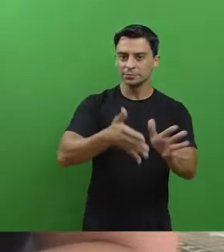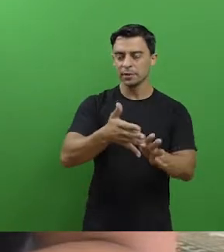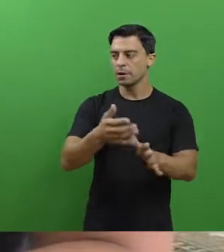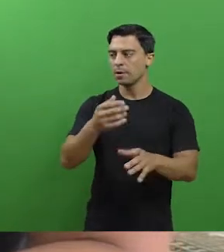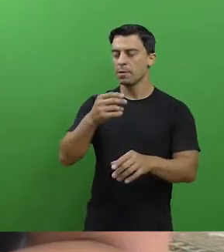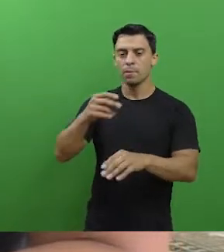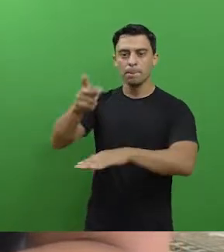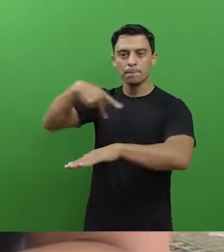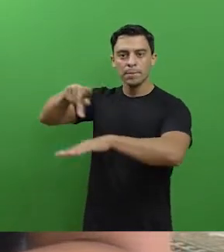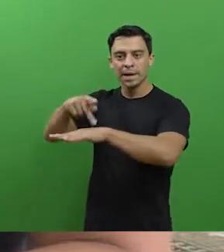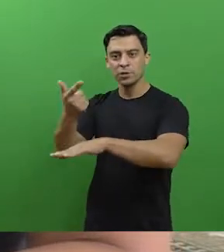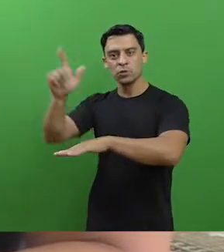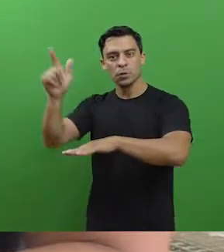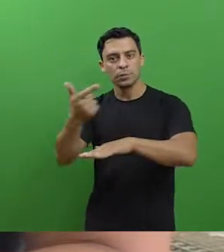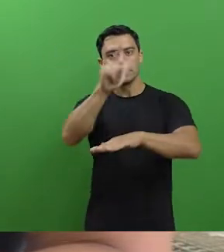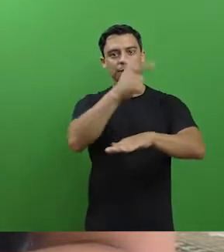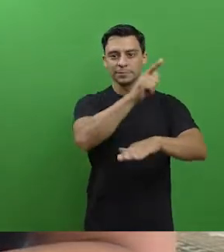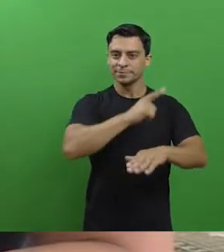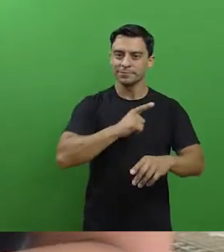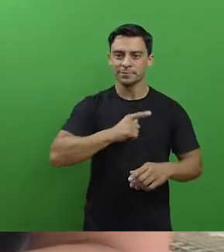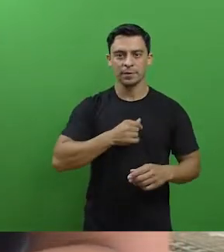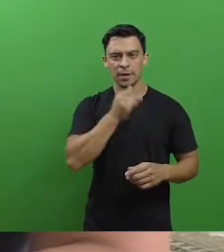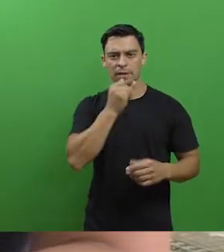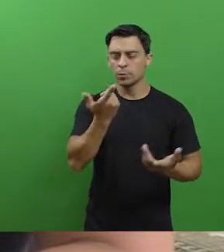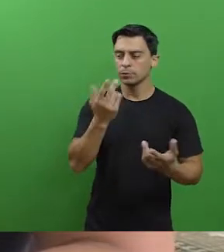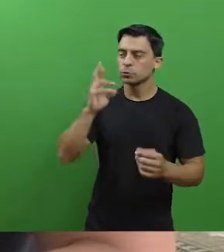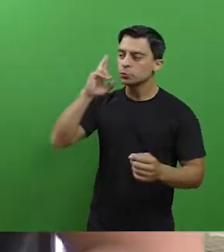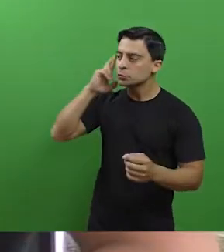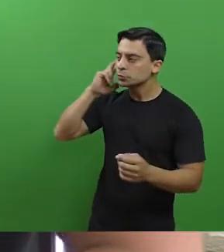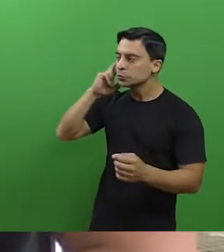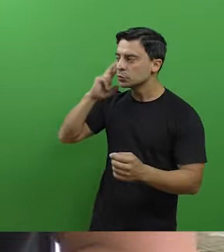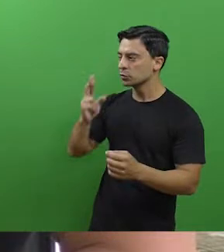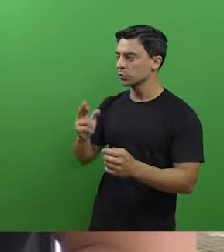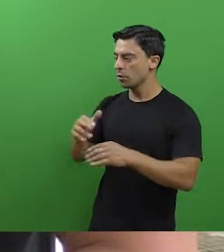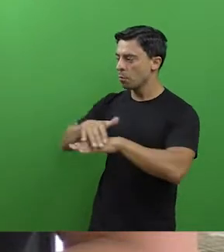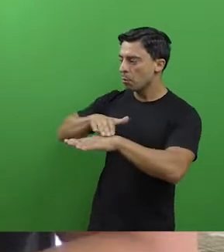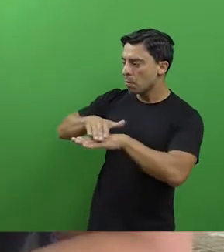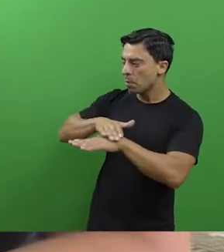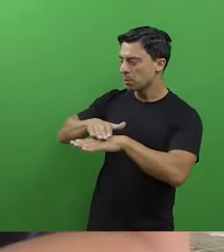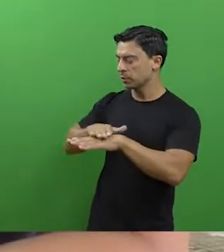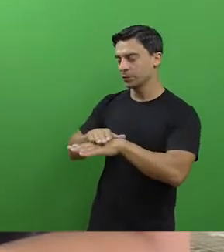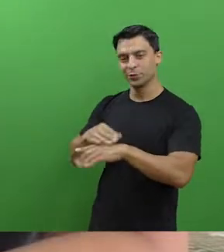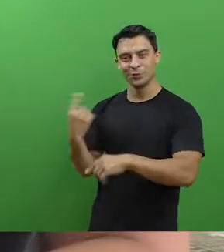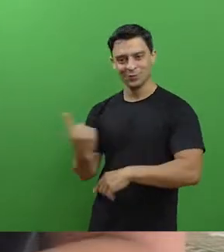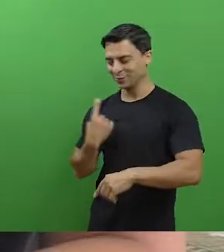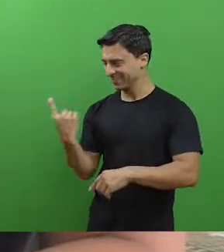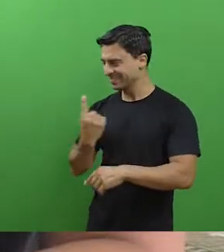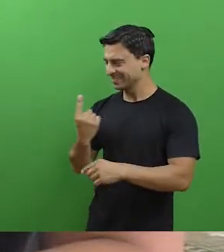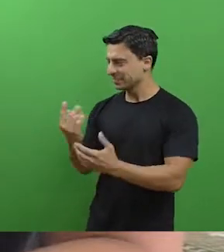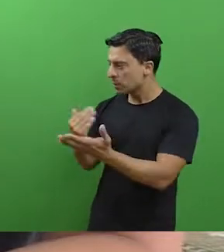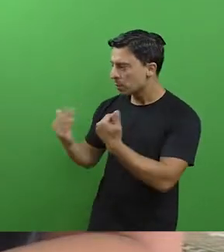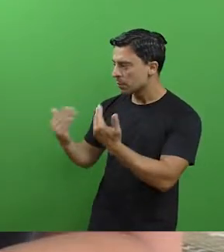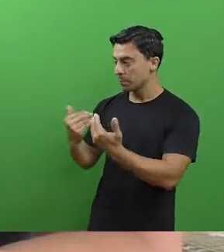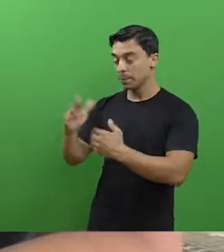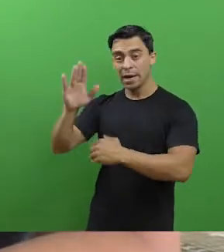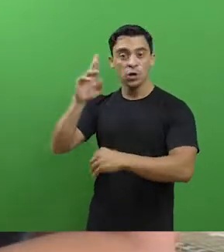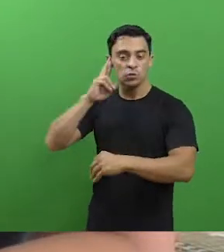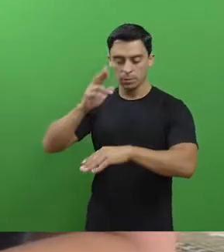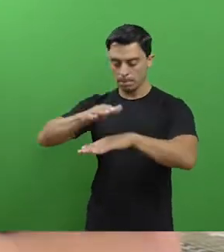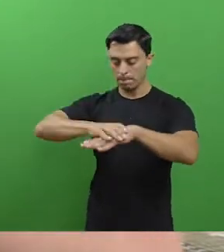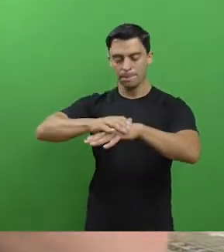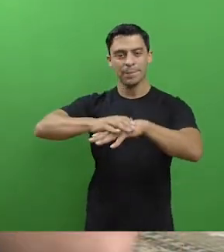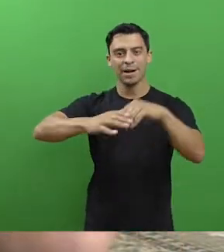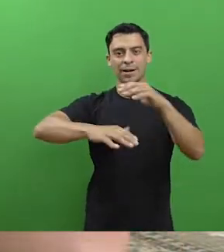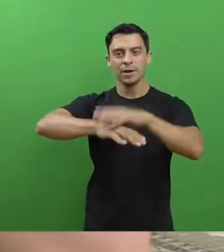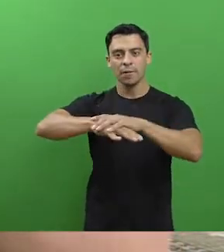é? É o surdo, ele conversa, como nós conversamos também, né? Só que ele usa as mãos. Ele usa as mãos e é